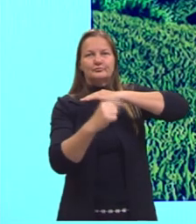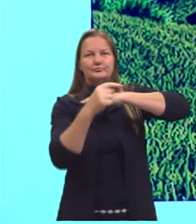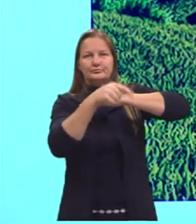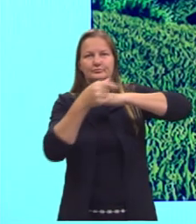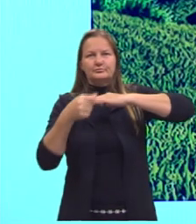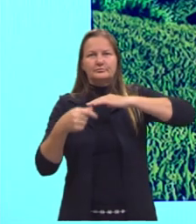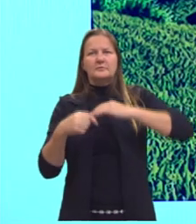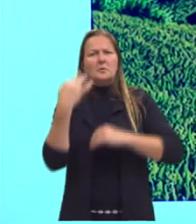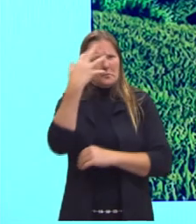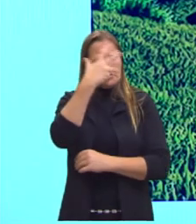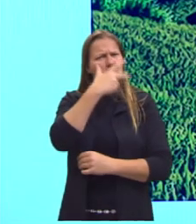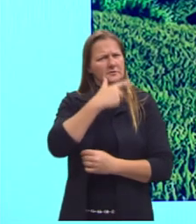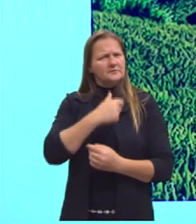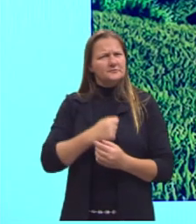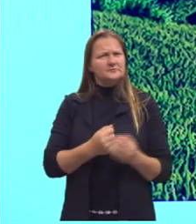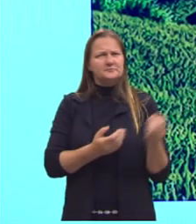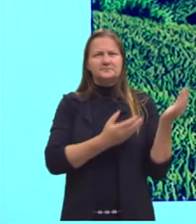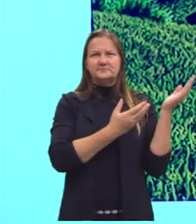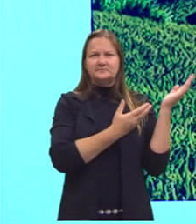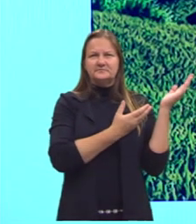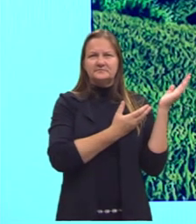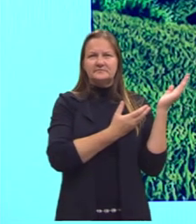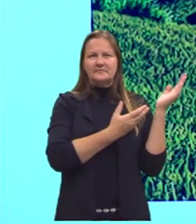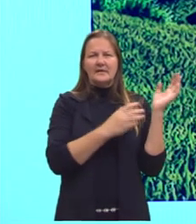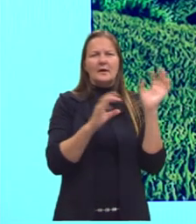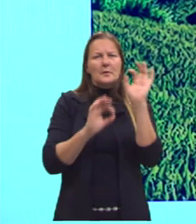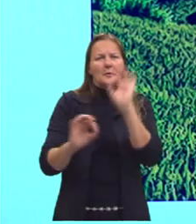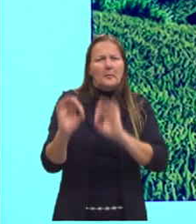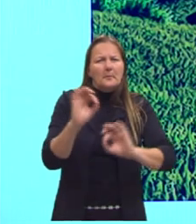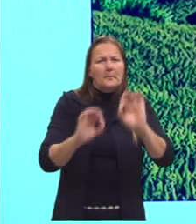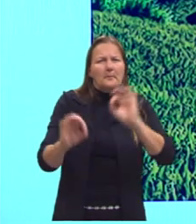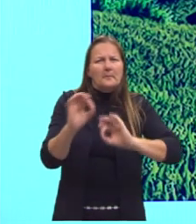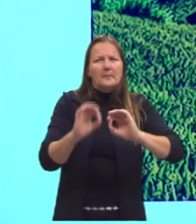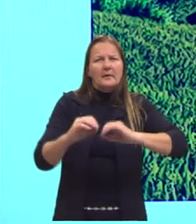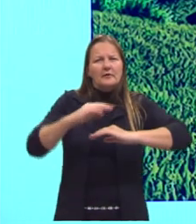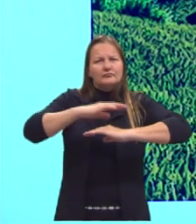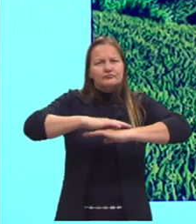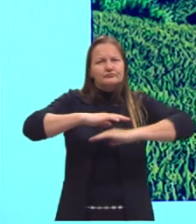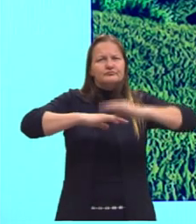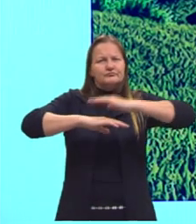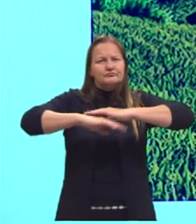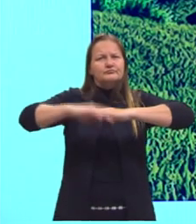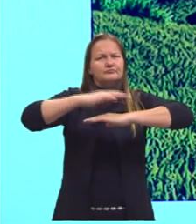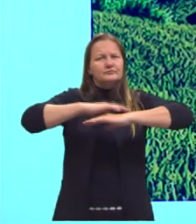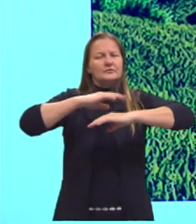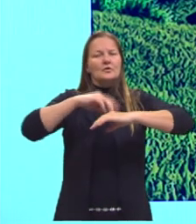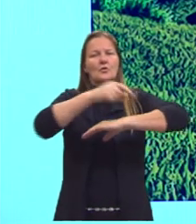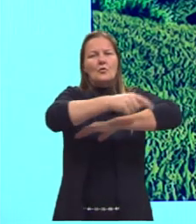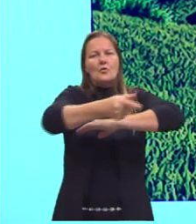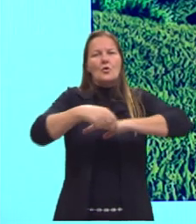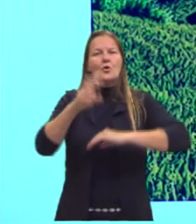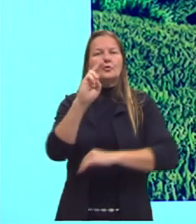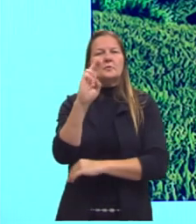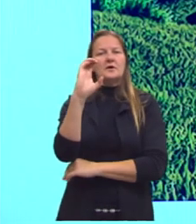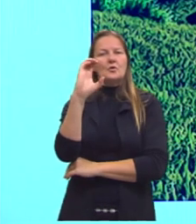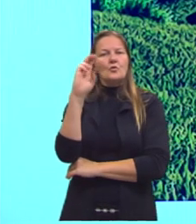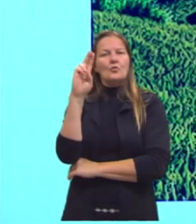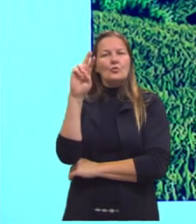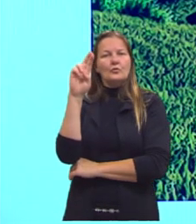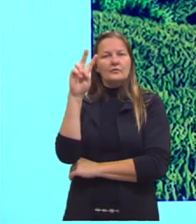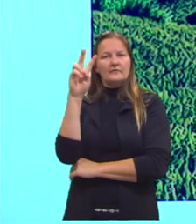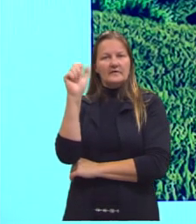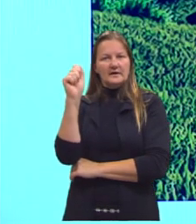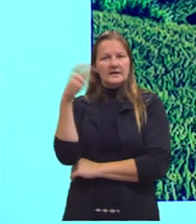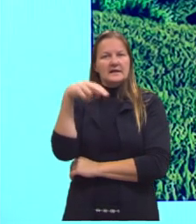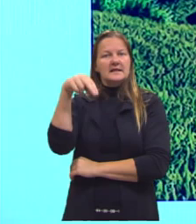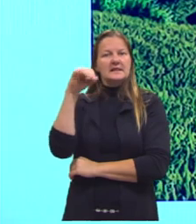bonito até né Fica bem bonitinho assim parece que foram colocando um pilhando camadas isso aí é são curvas de nível né tocada a cada